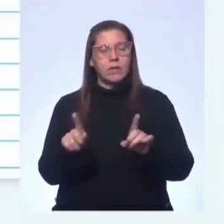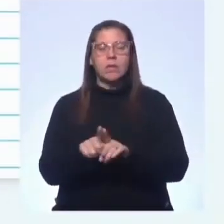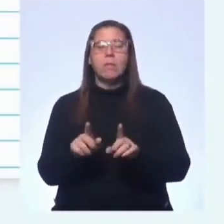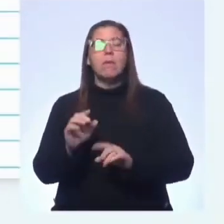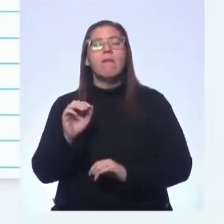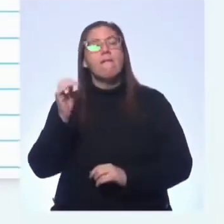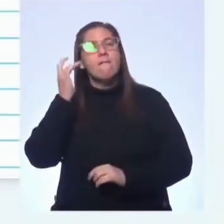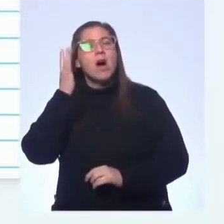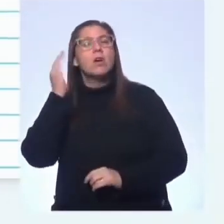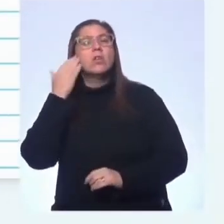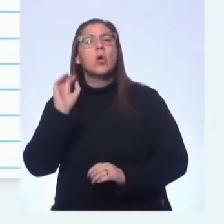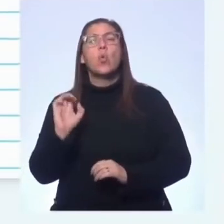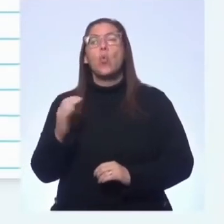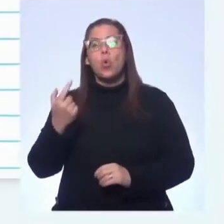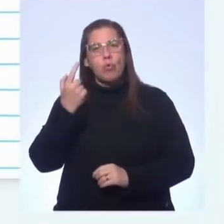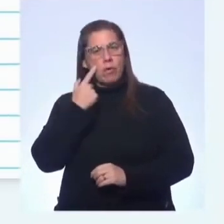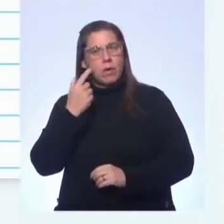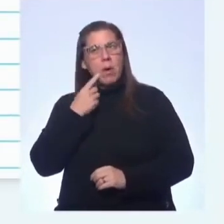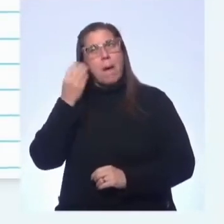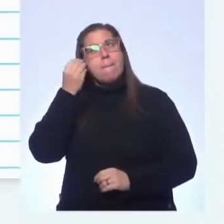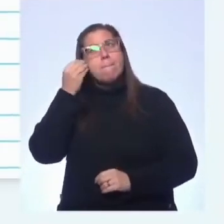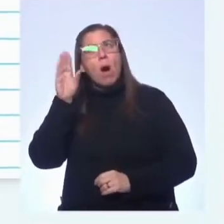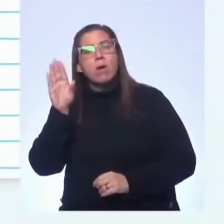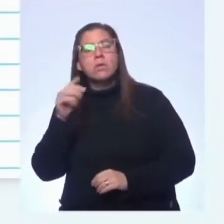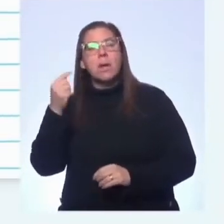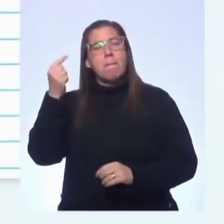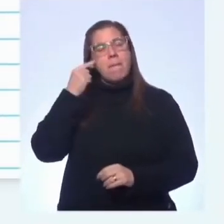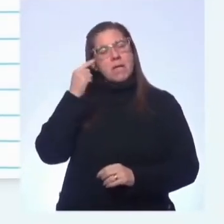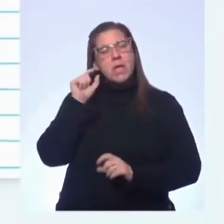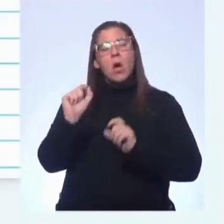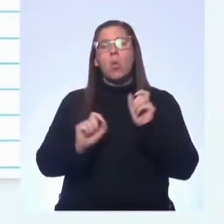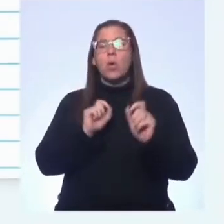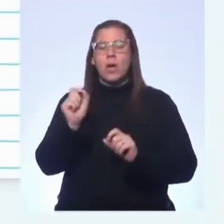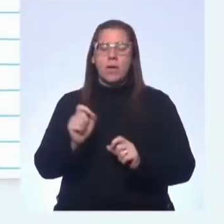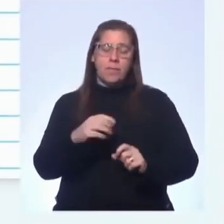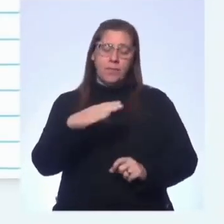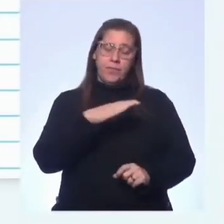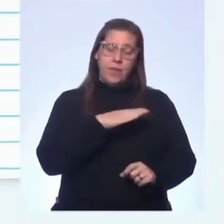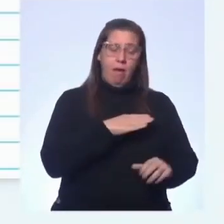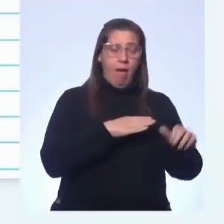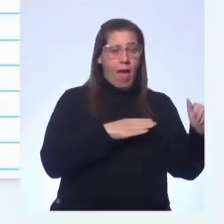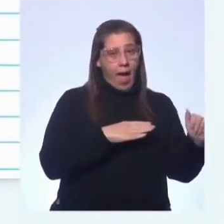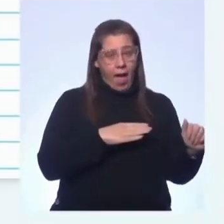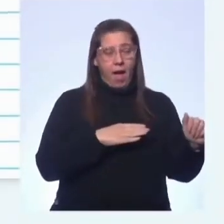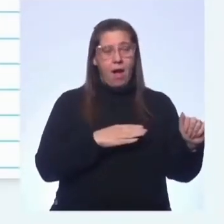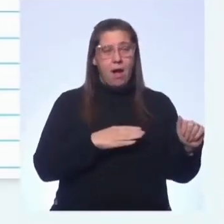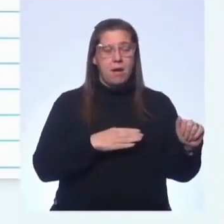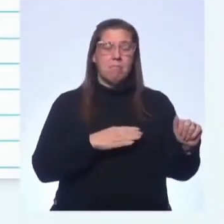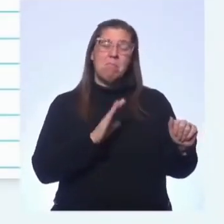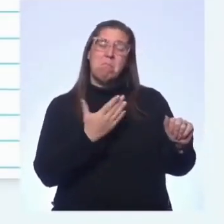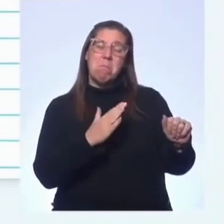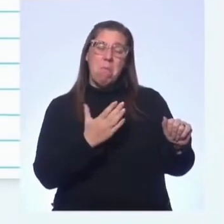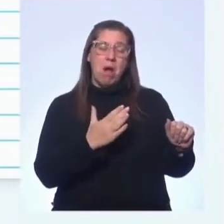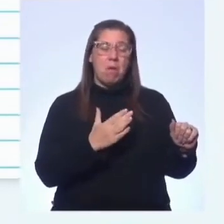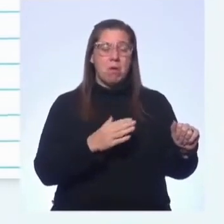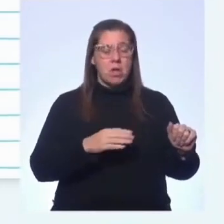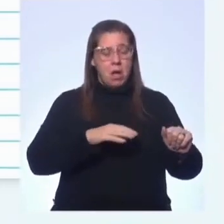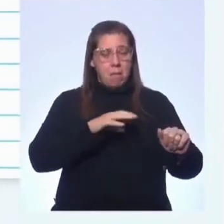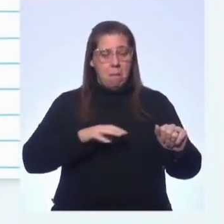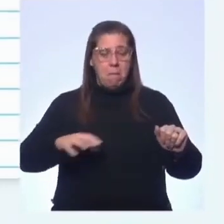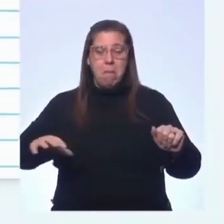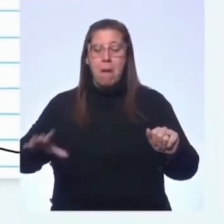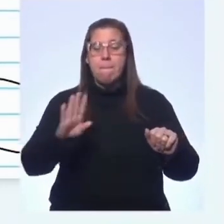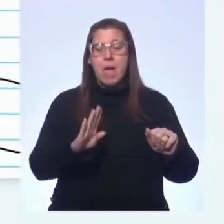quando pensamos numa situação hipotética. Vamos imaginar que a cidade A é uma cidade média cercada pelas cidades menores